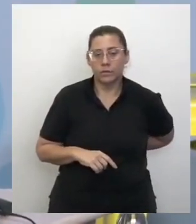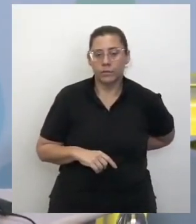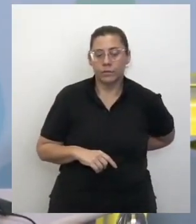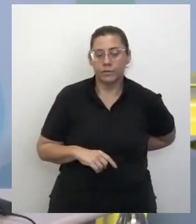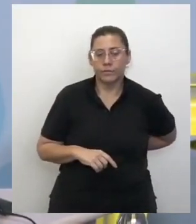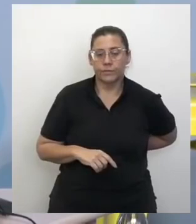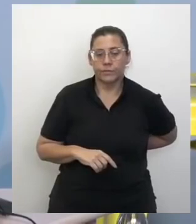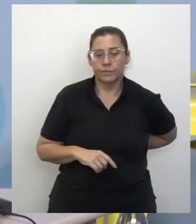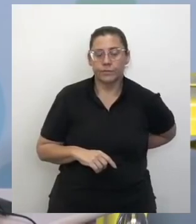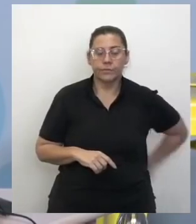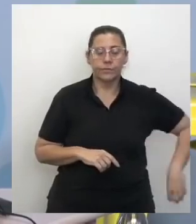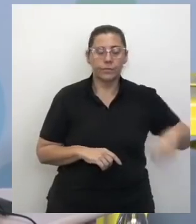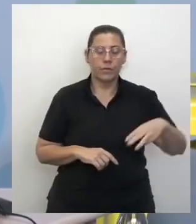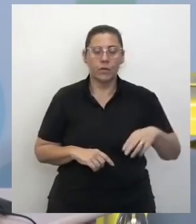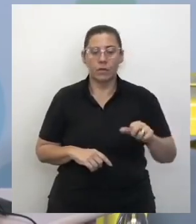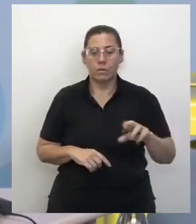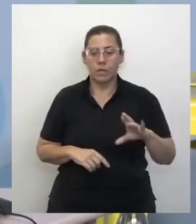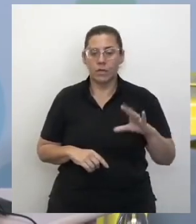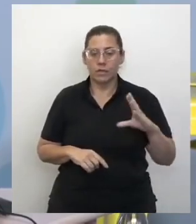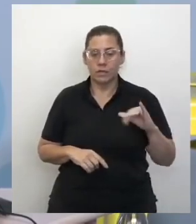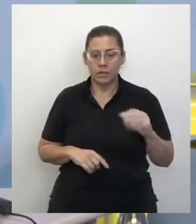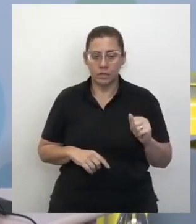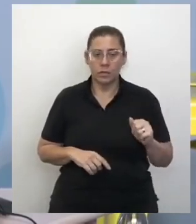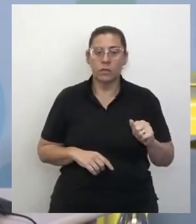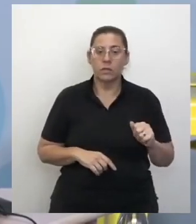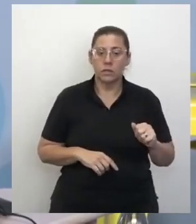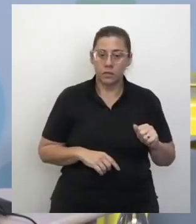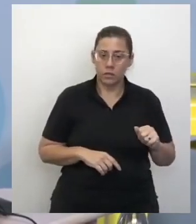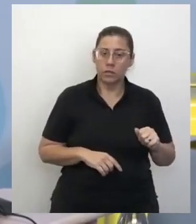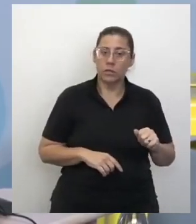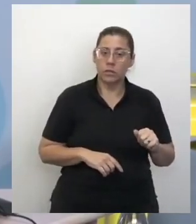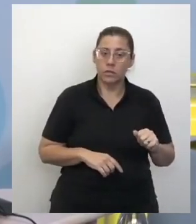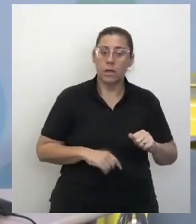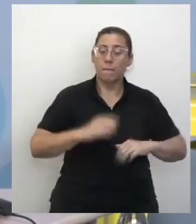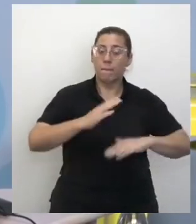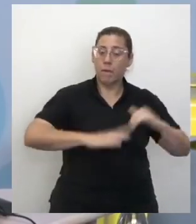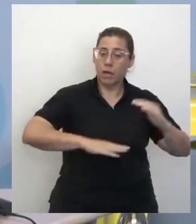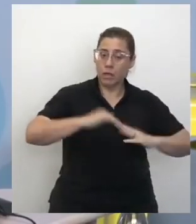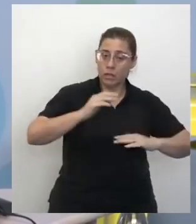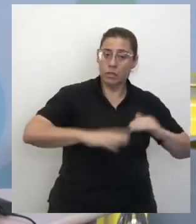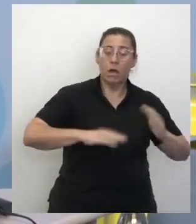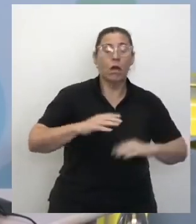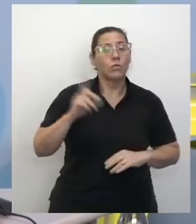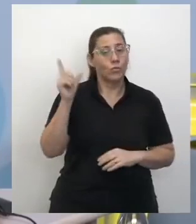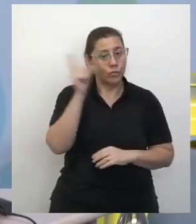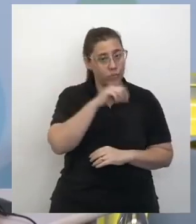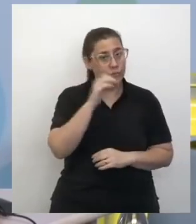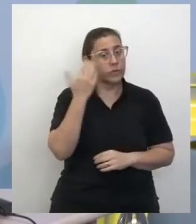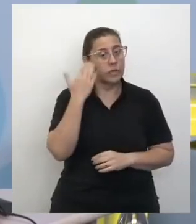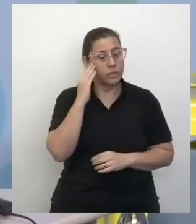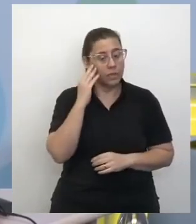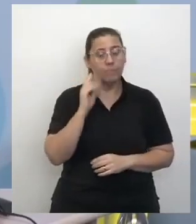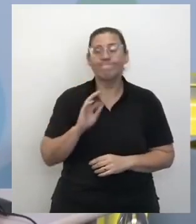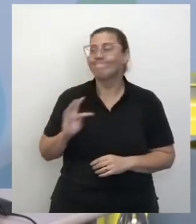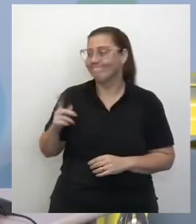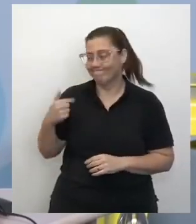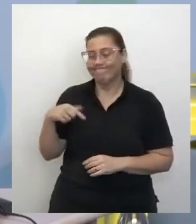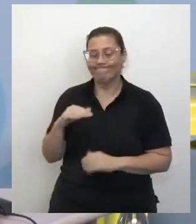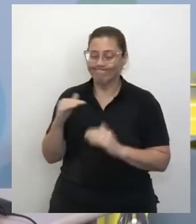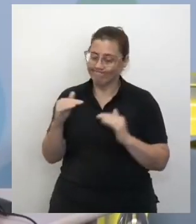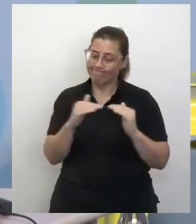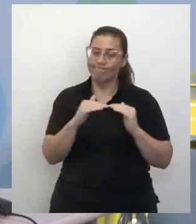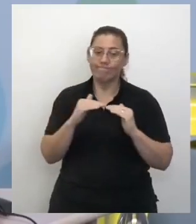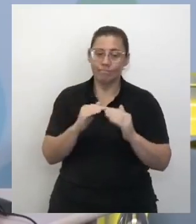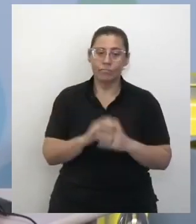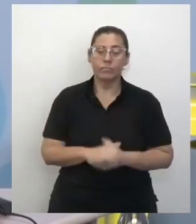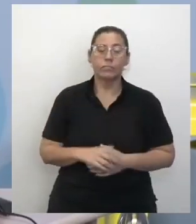professora sabia. Márcia dizendo aqui que essa habilidade pessoal, os estudantes têm certa dificuldade. Concordamos, Márcia. Tá? A